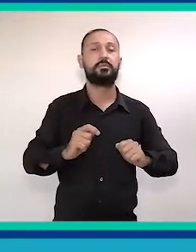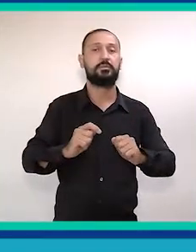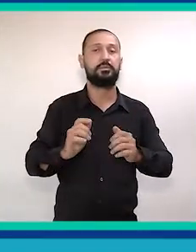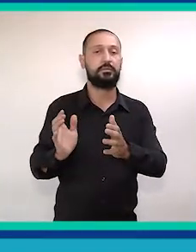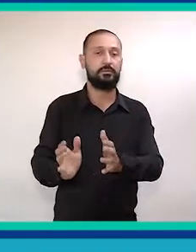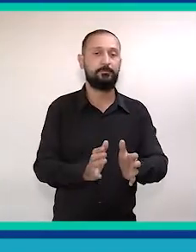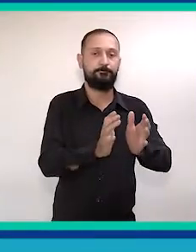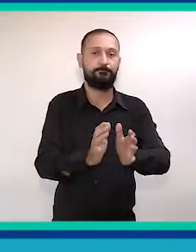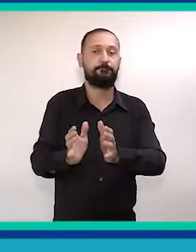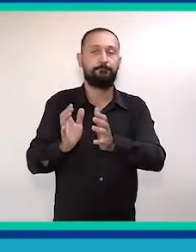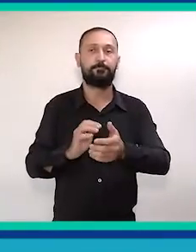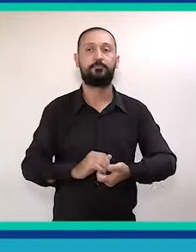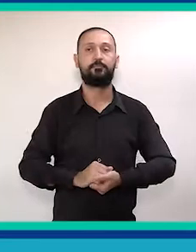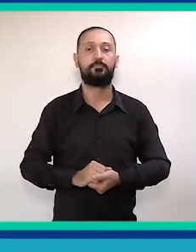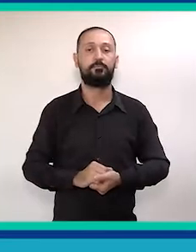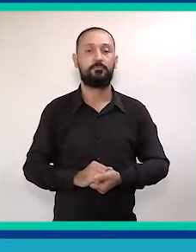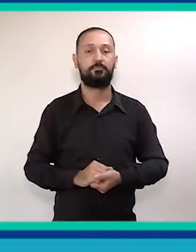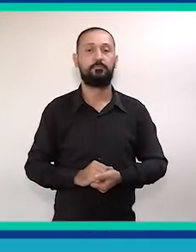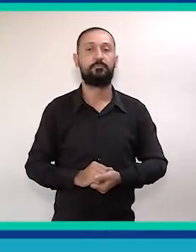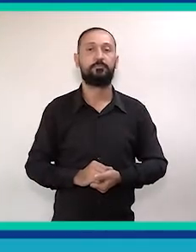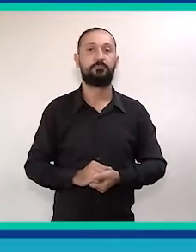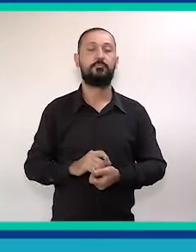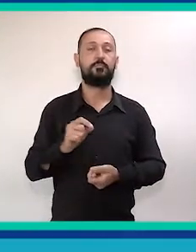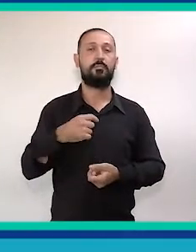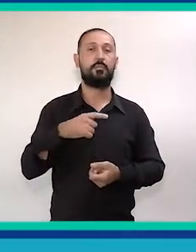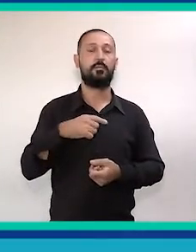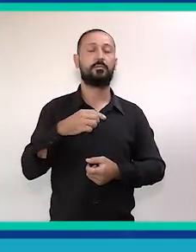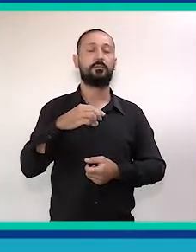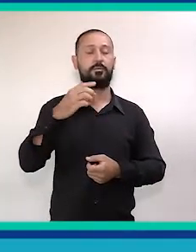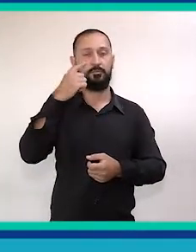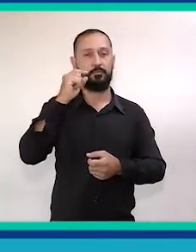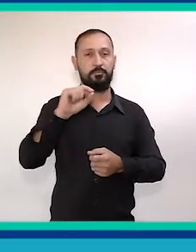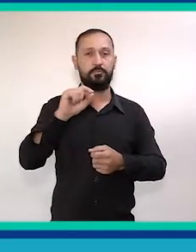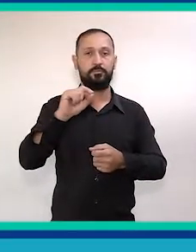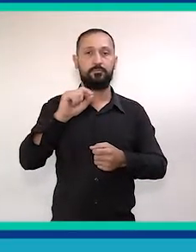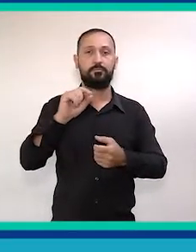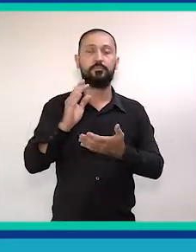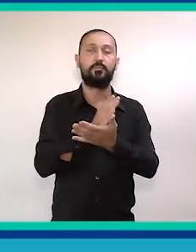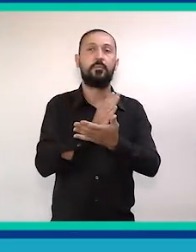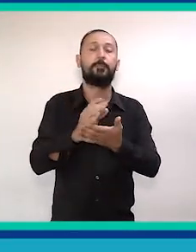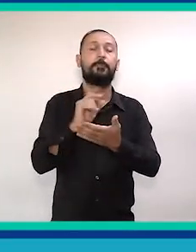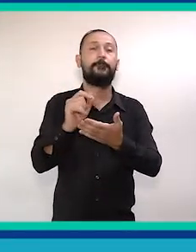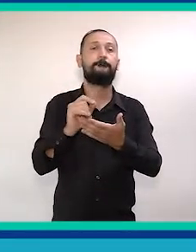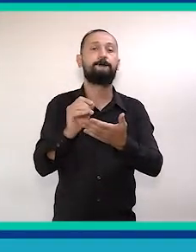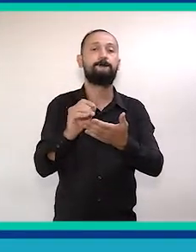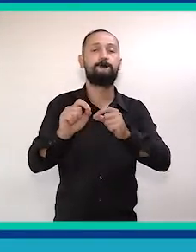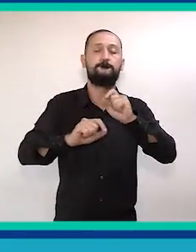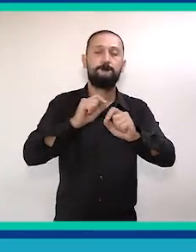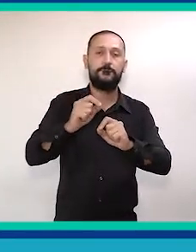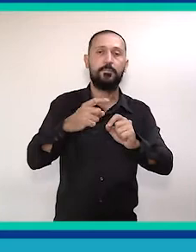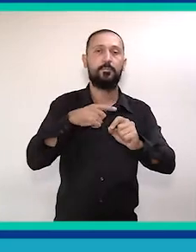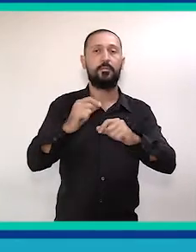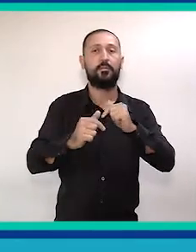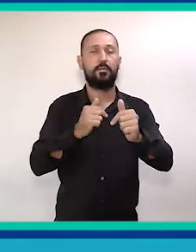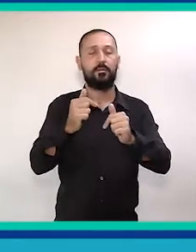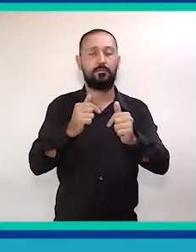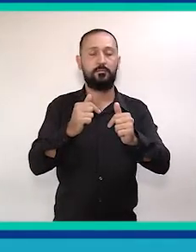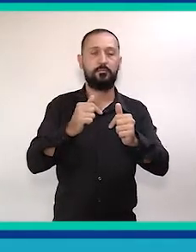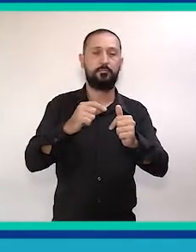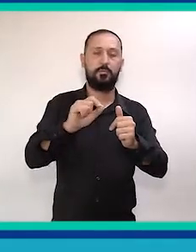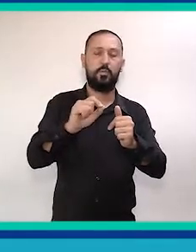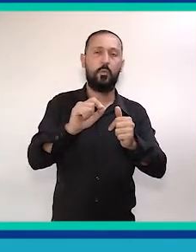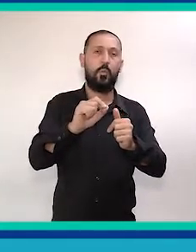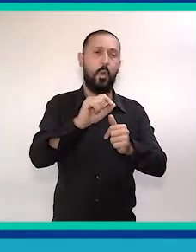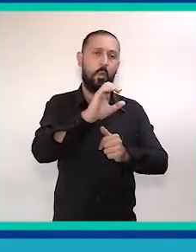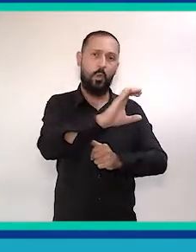vai conseguir separar uma amostra. Então, você tem uma amostra homogênea e aí você consegue separar ela. Então,